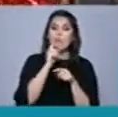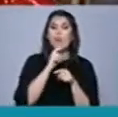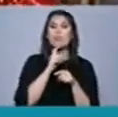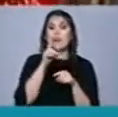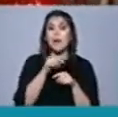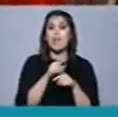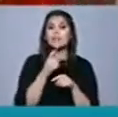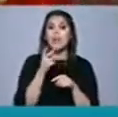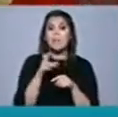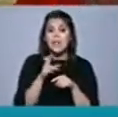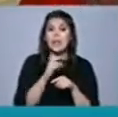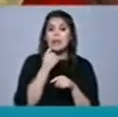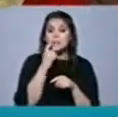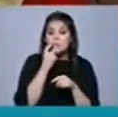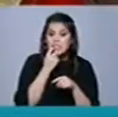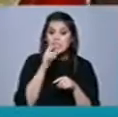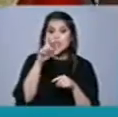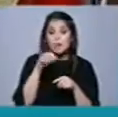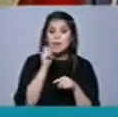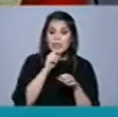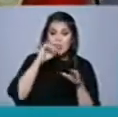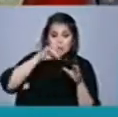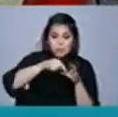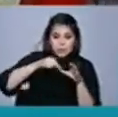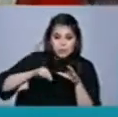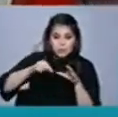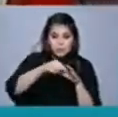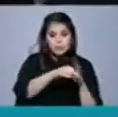comprido também, também acaba por ser eficaz.